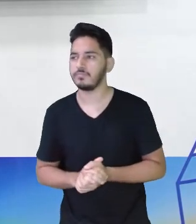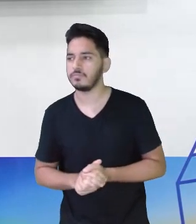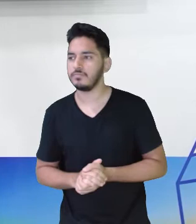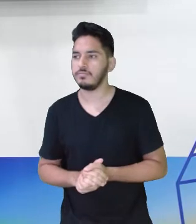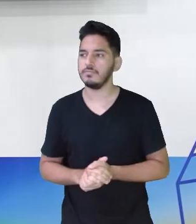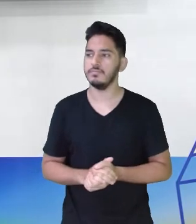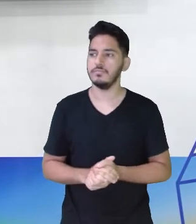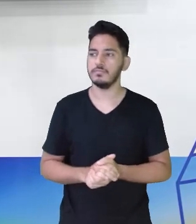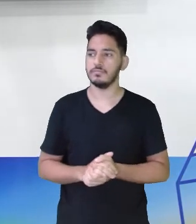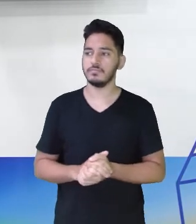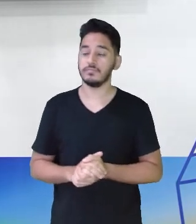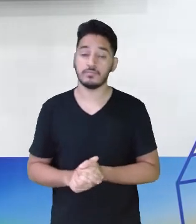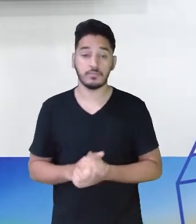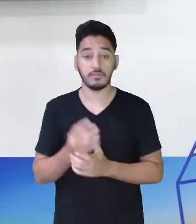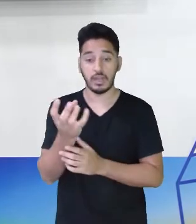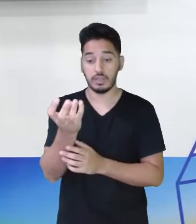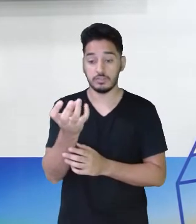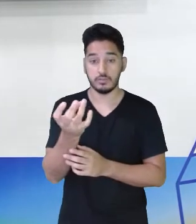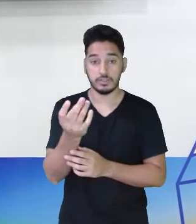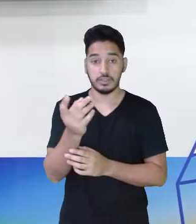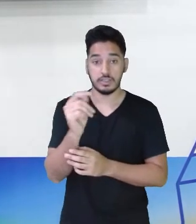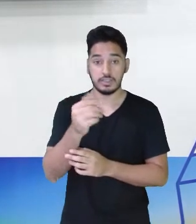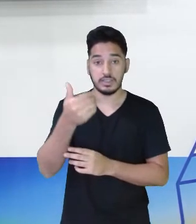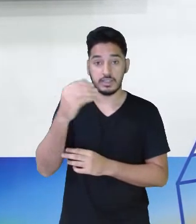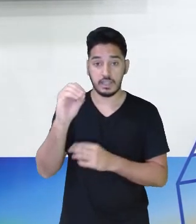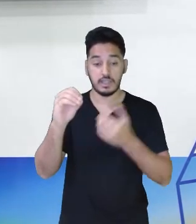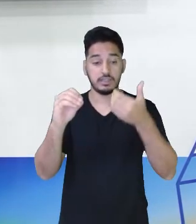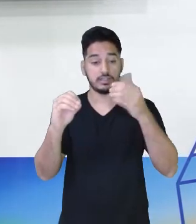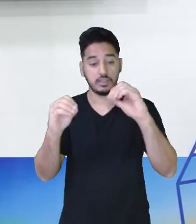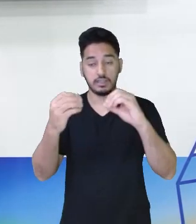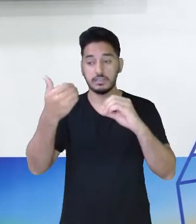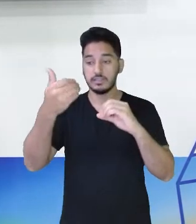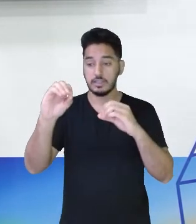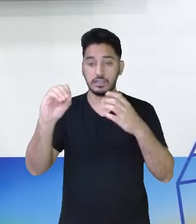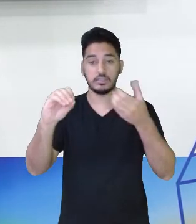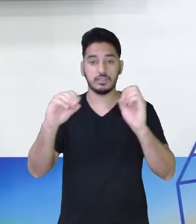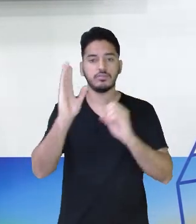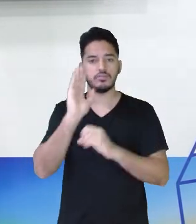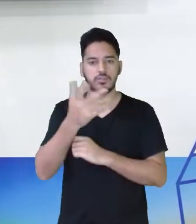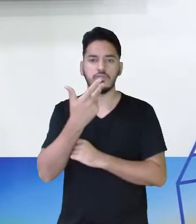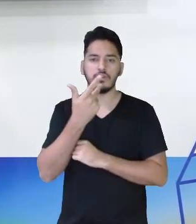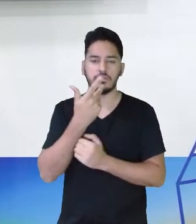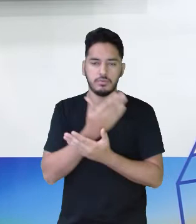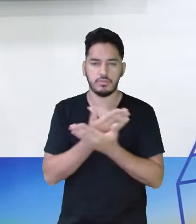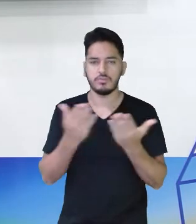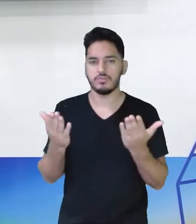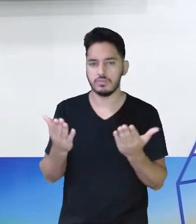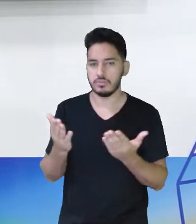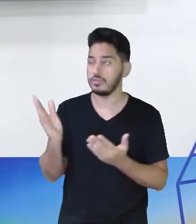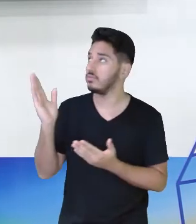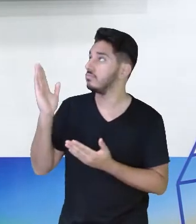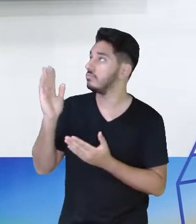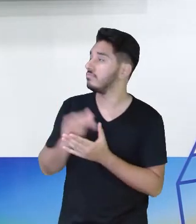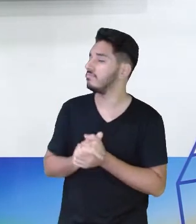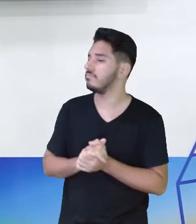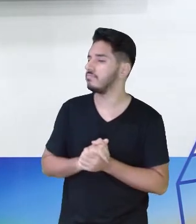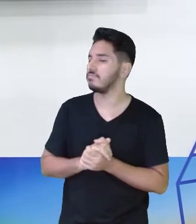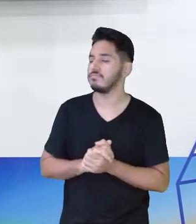As quantidades são agrupadas de 10 em 10, como eu tinha dito para vocês aqui, ó. Deixa eu afastar só um pouco aqui,